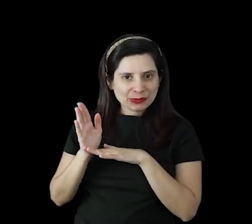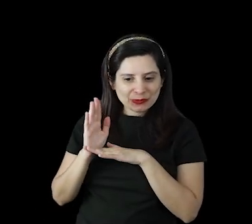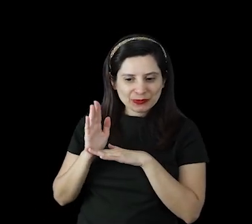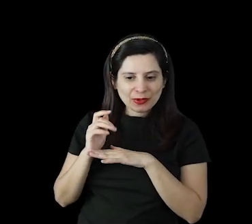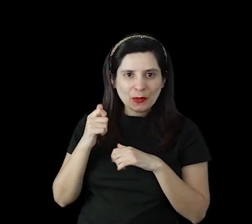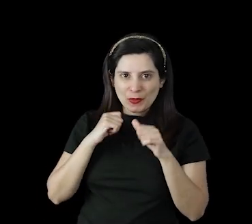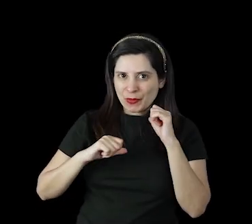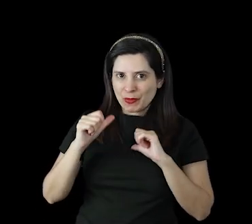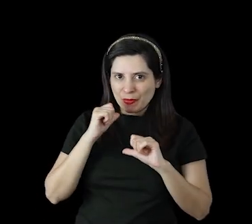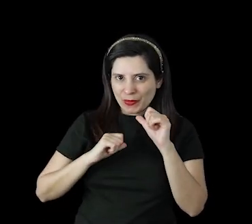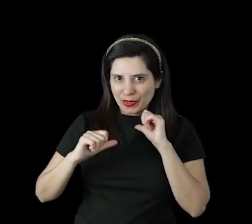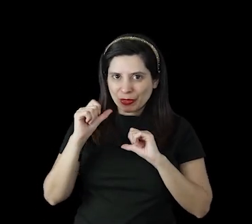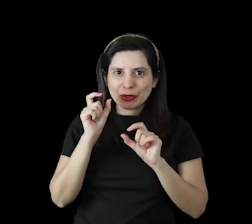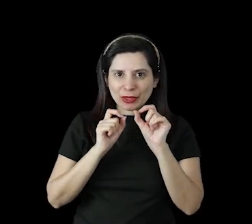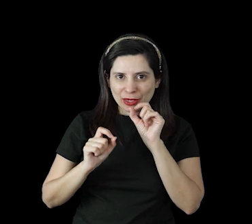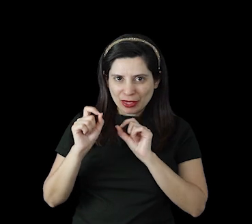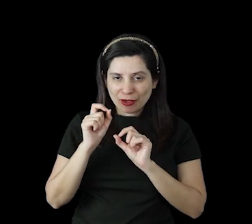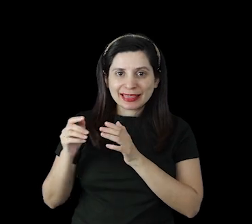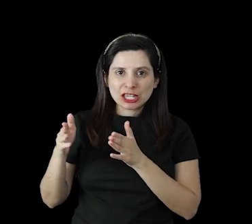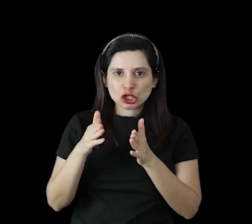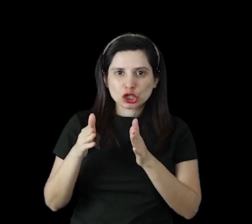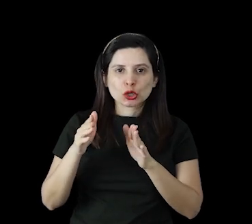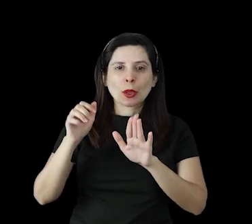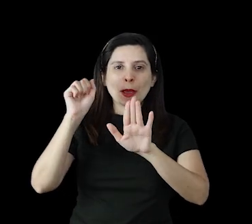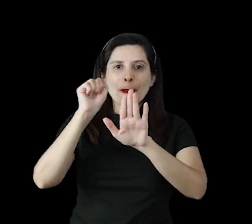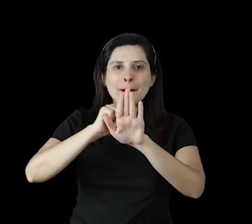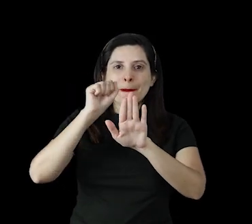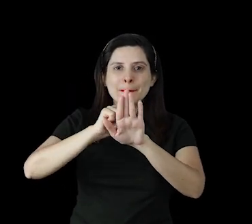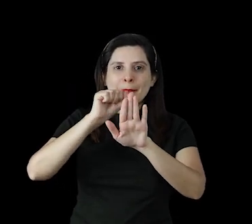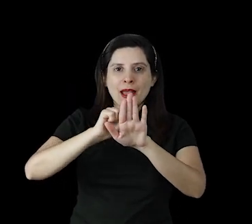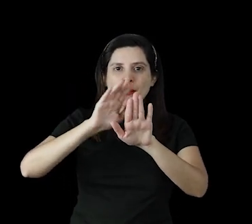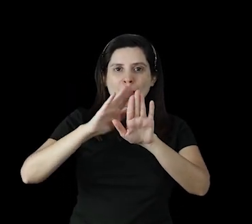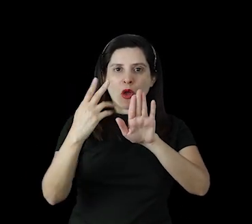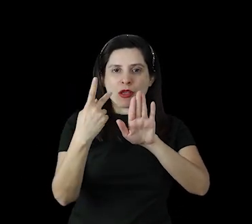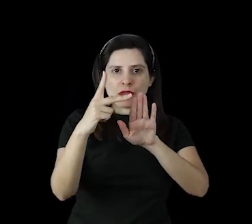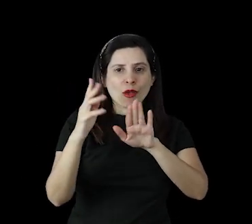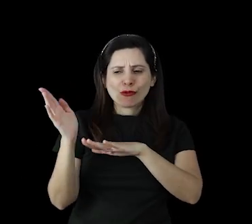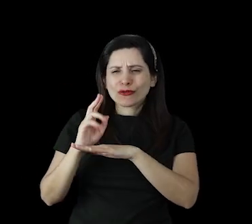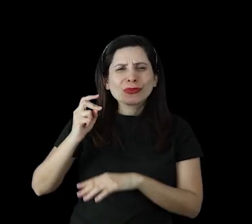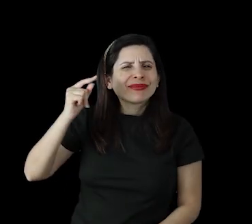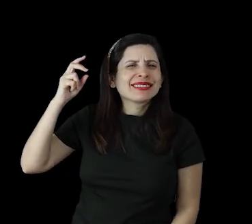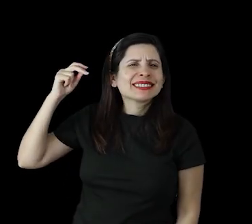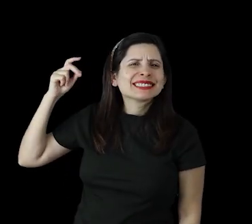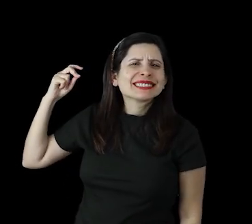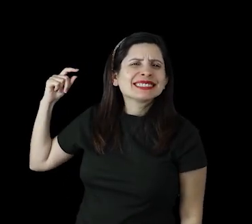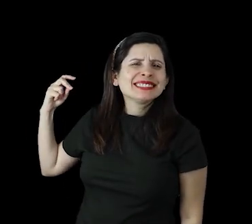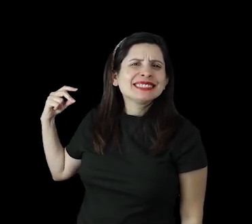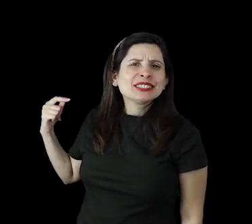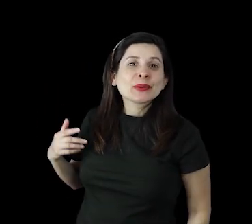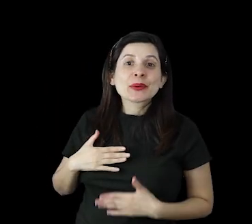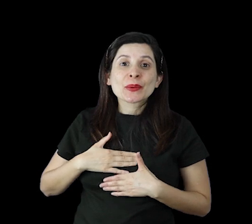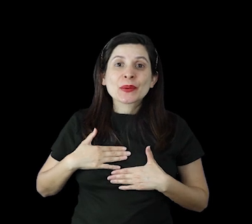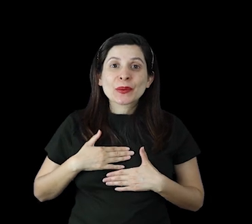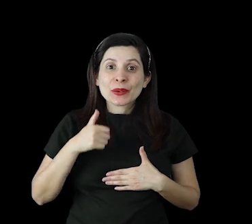ator que eu falei, que é O Destino Bate à Sua Porta. É um filme bem antigo, e eu gosto bastante, assim, que é uma mulher